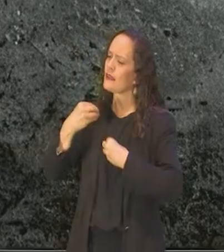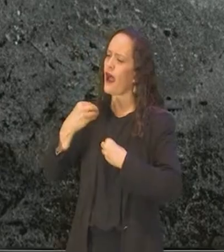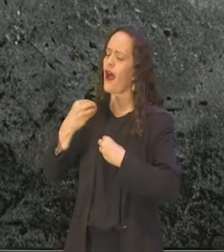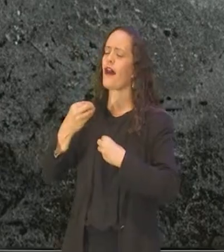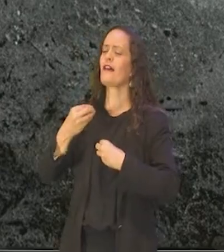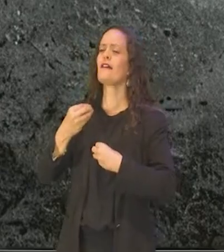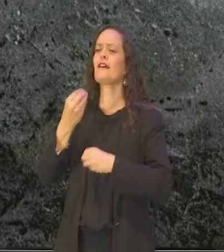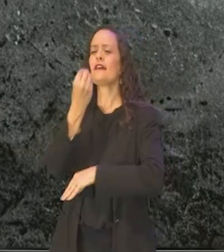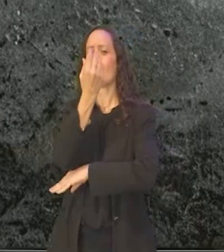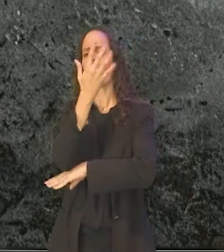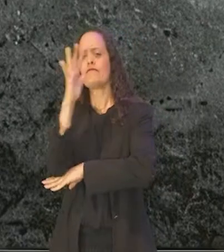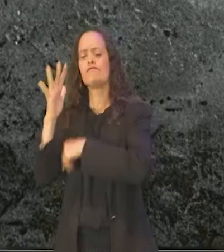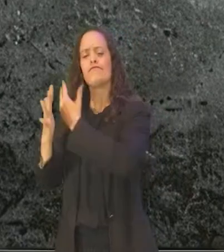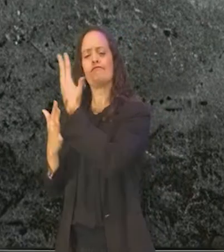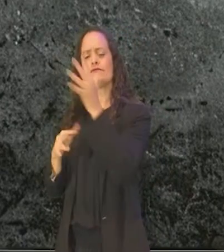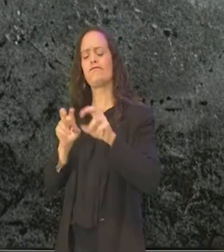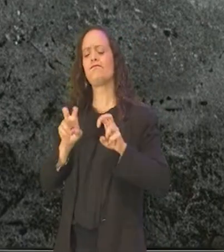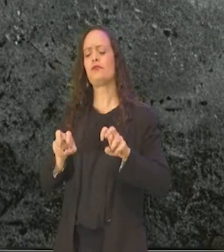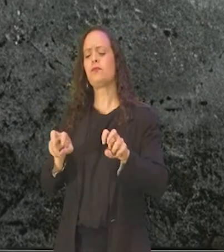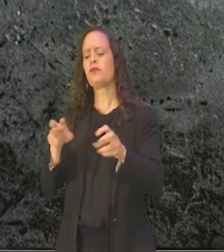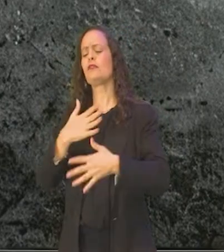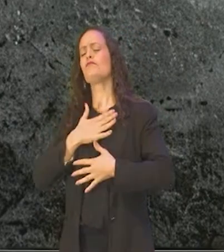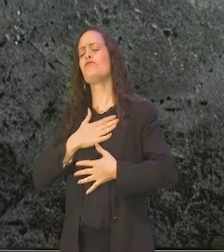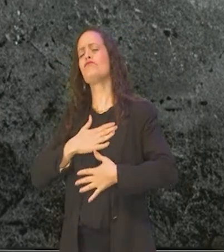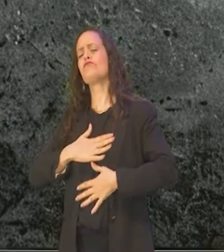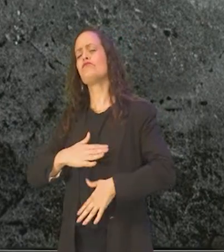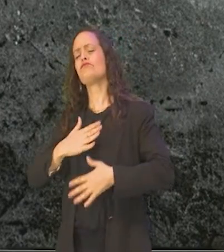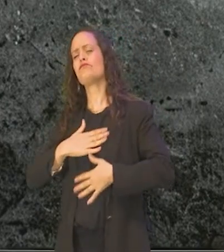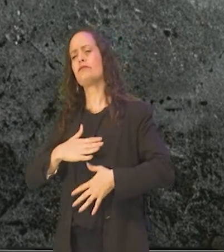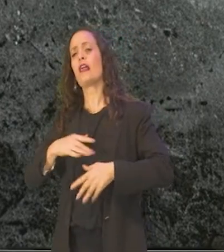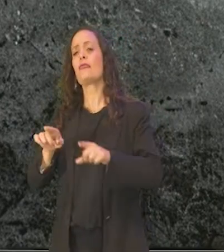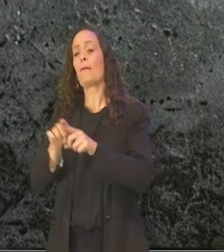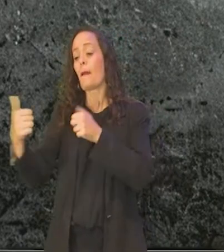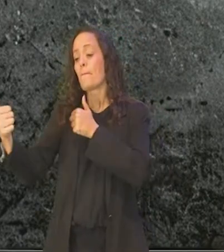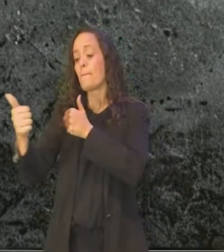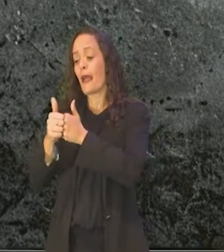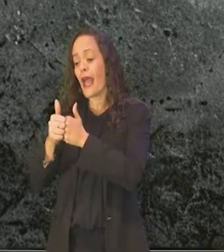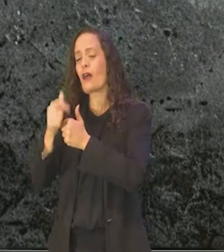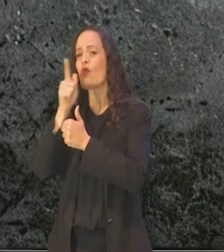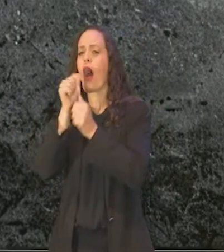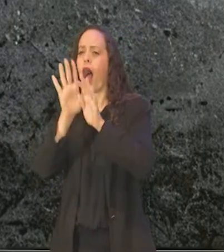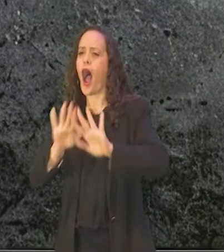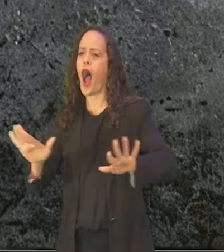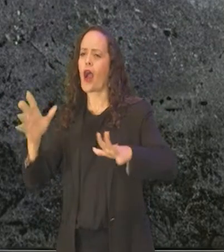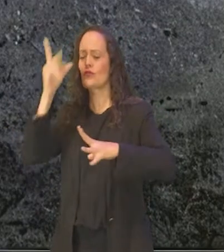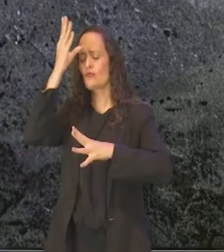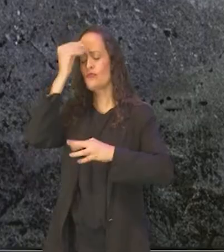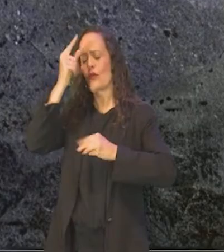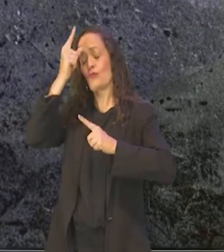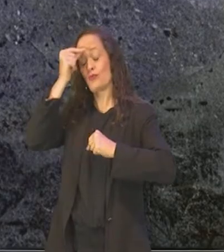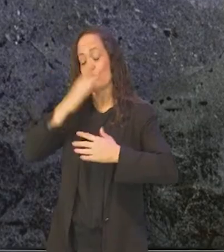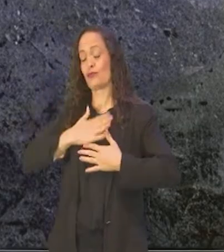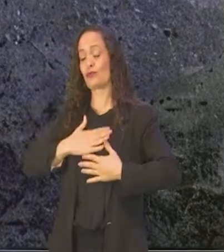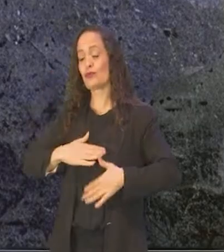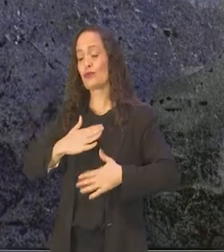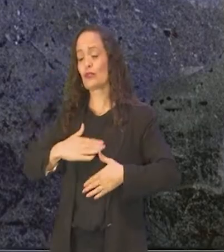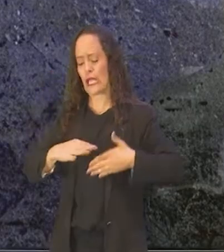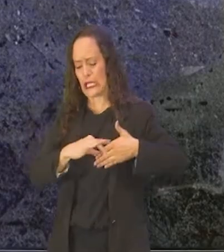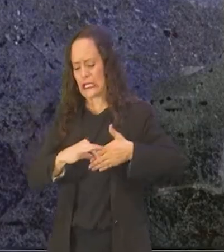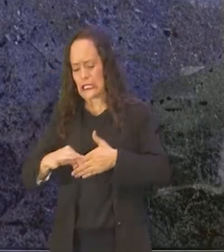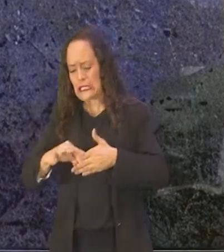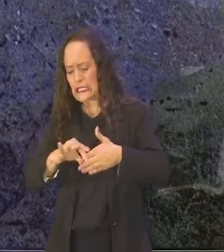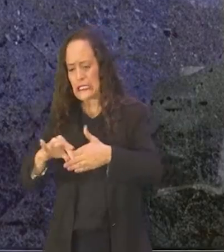pastos verdejantes, leva-me para junto das águas de descanso, refrigera minha alma, guia-me